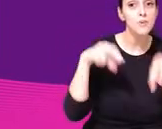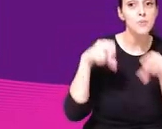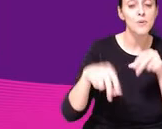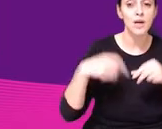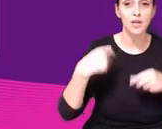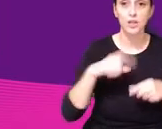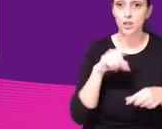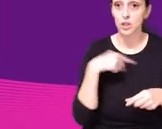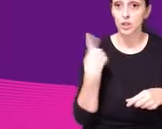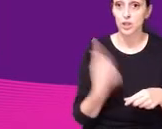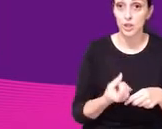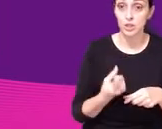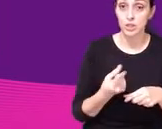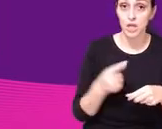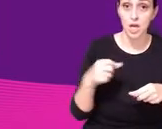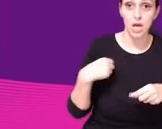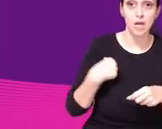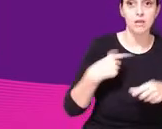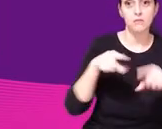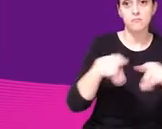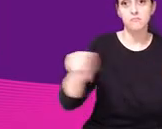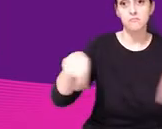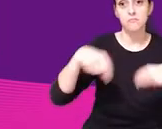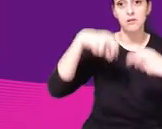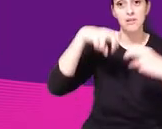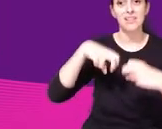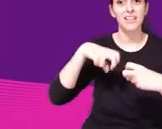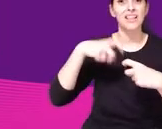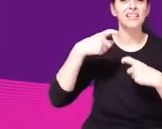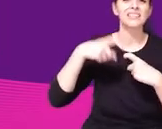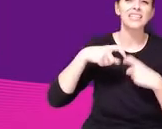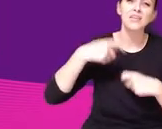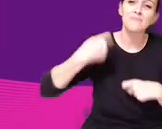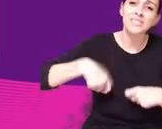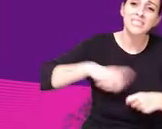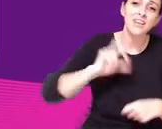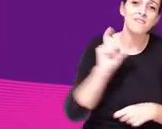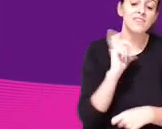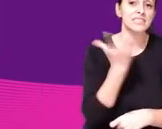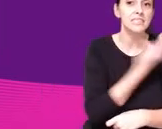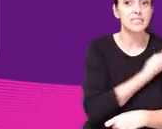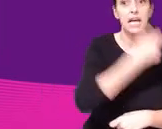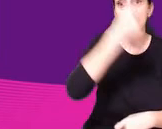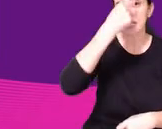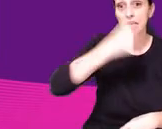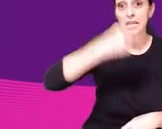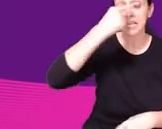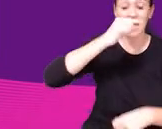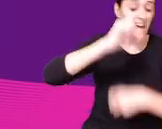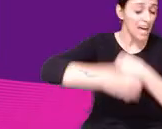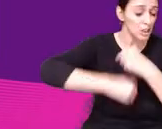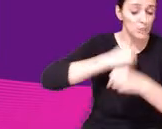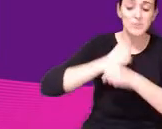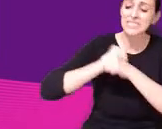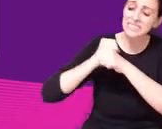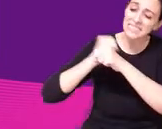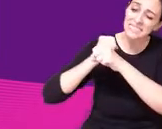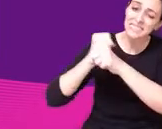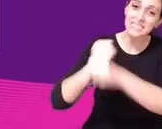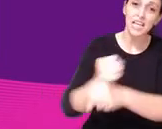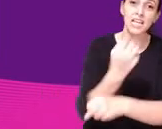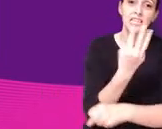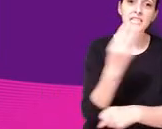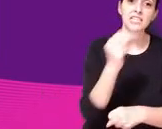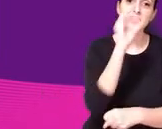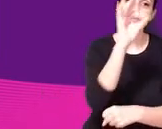pacientes ambulatoriais, têm que ser vacinados para a influenza todos os anos. Então, 30% de morte